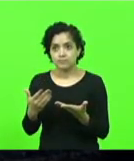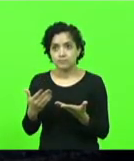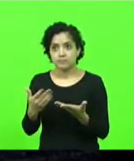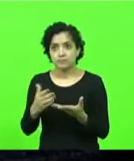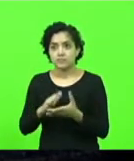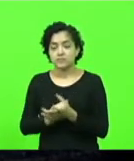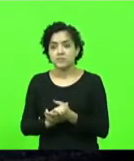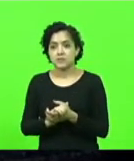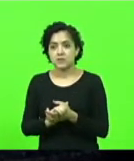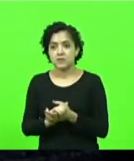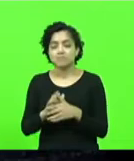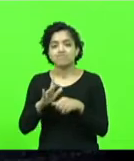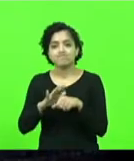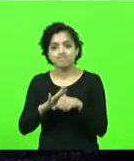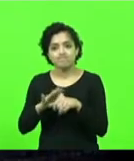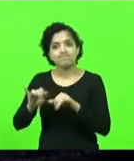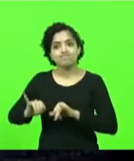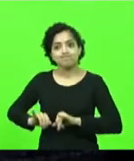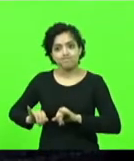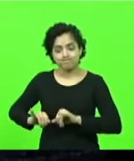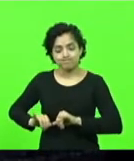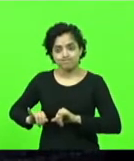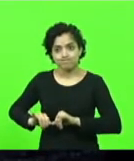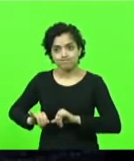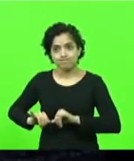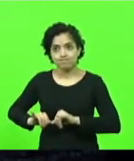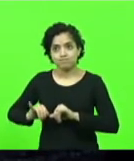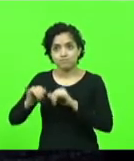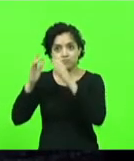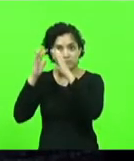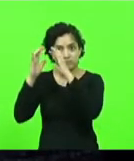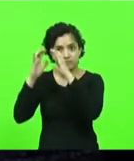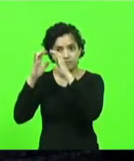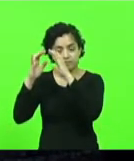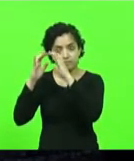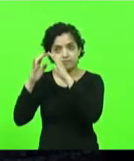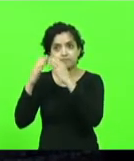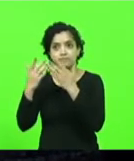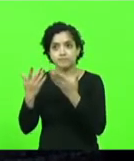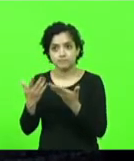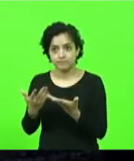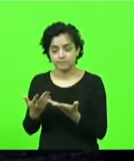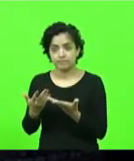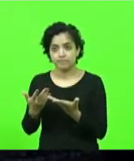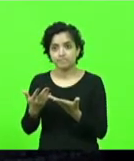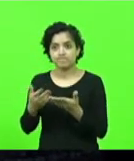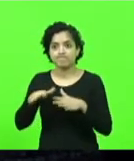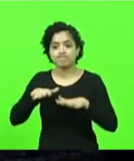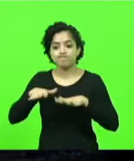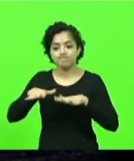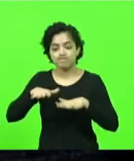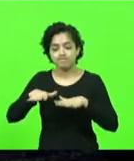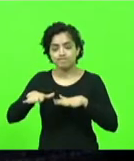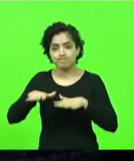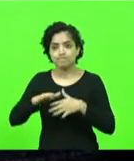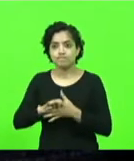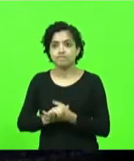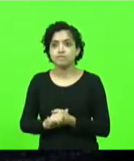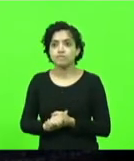susac sofre os efeitos no cérebro nos olhos na locomoção e